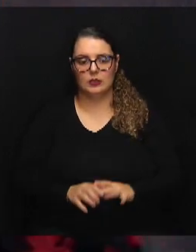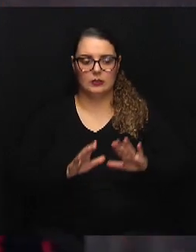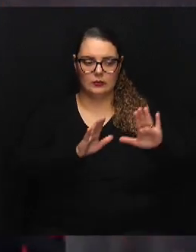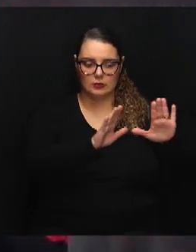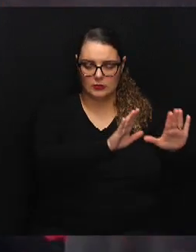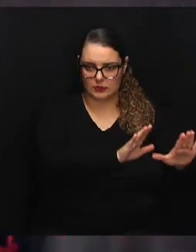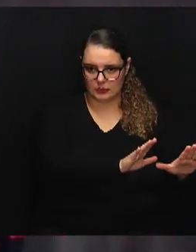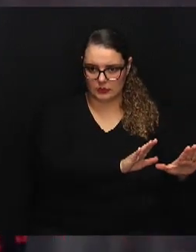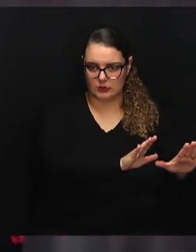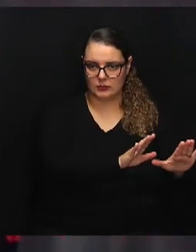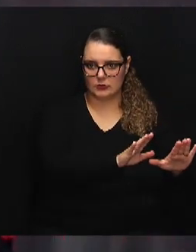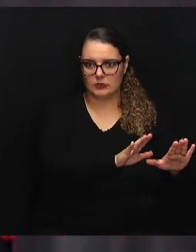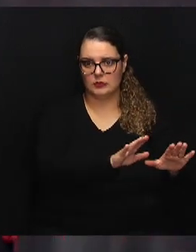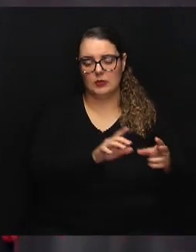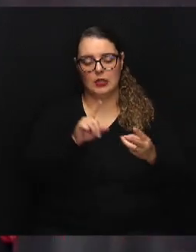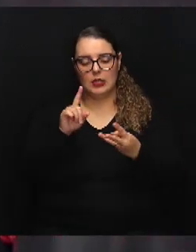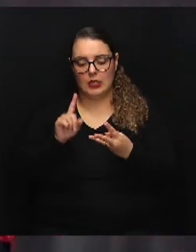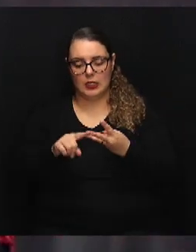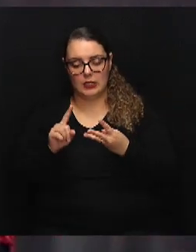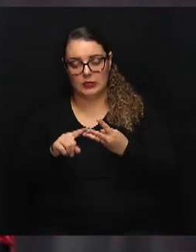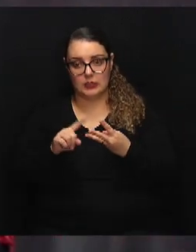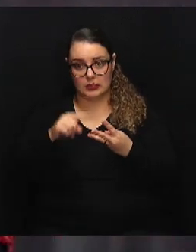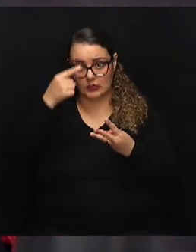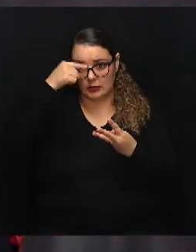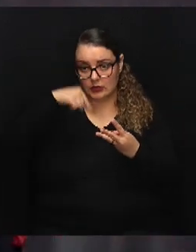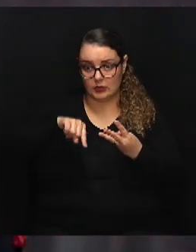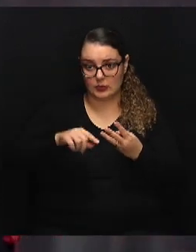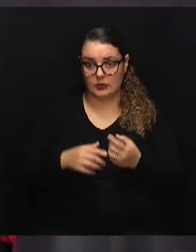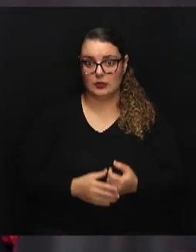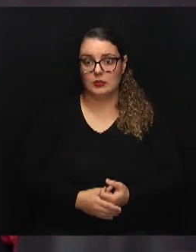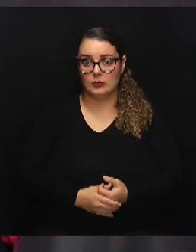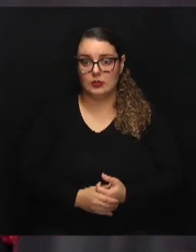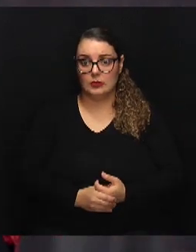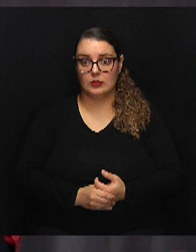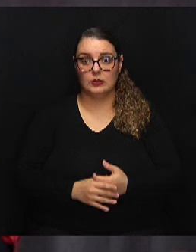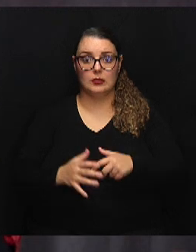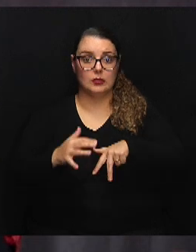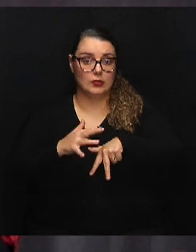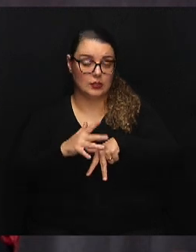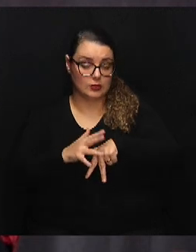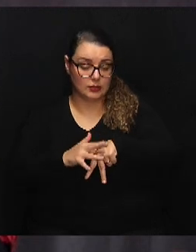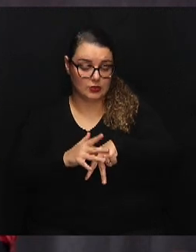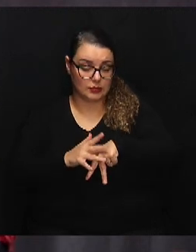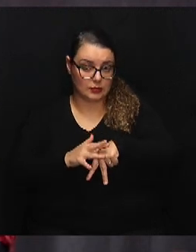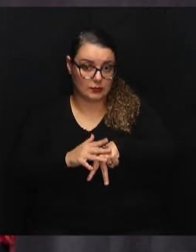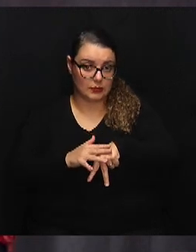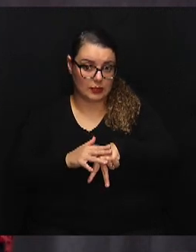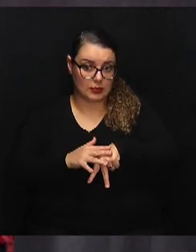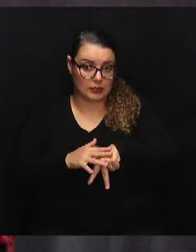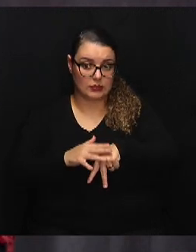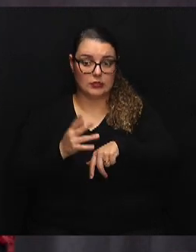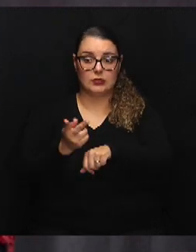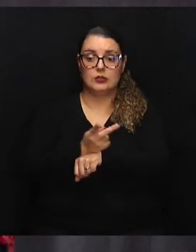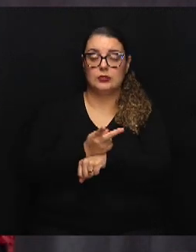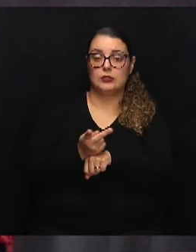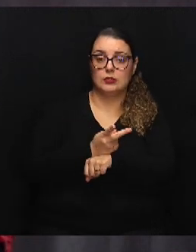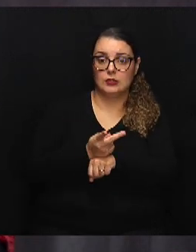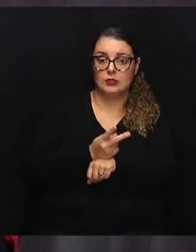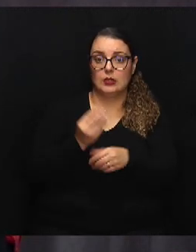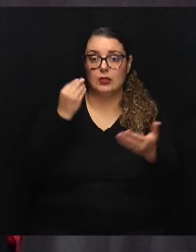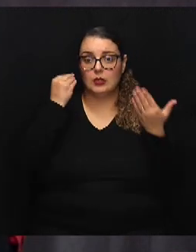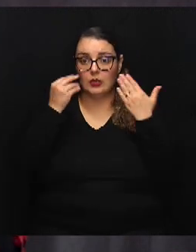isoladamente. Certo. Esse segundo perfil é o perfil de um paciente que procura um